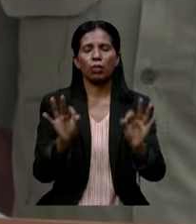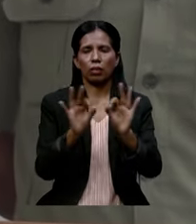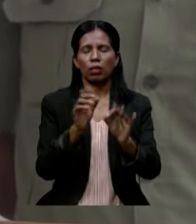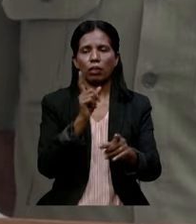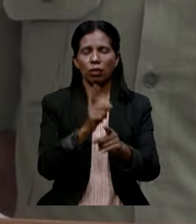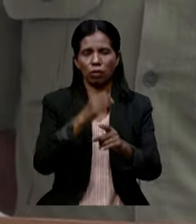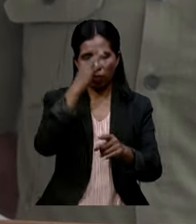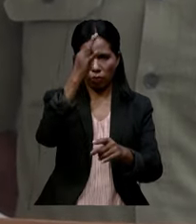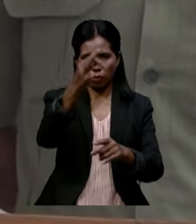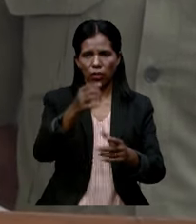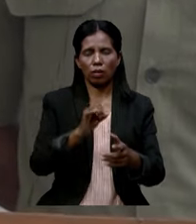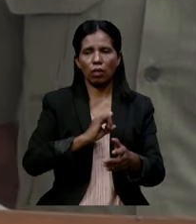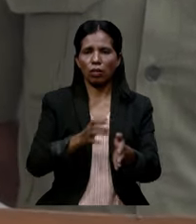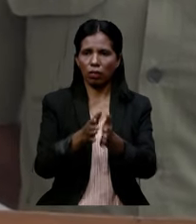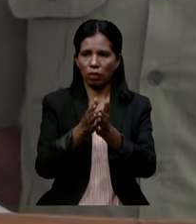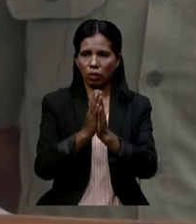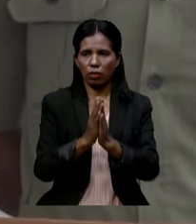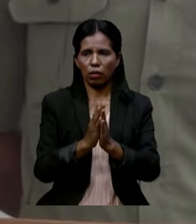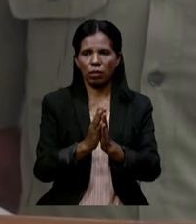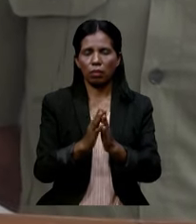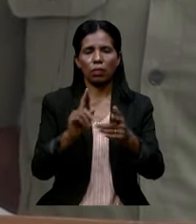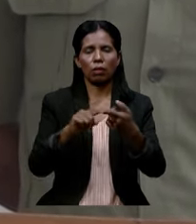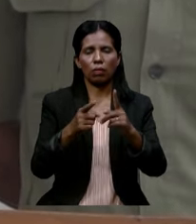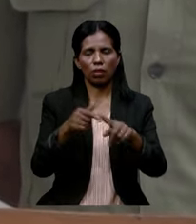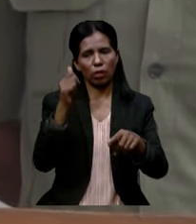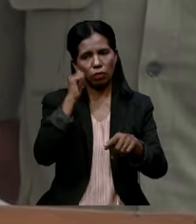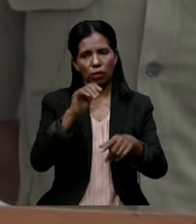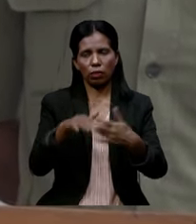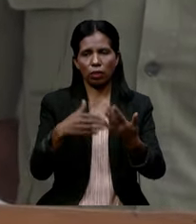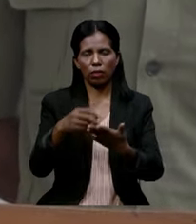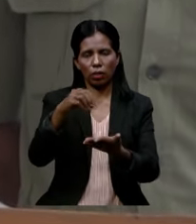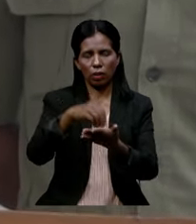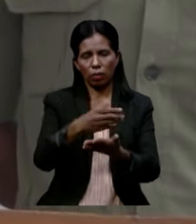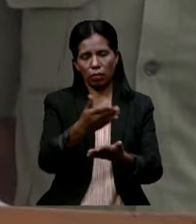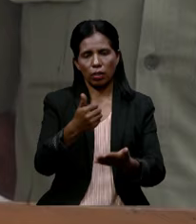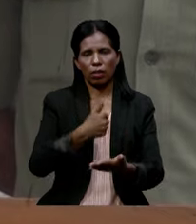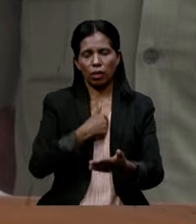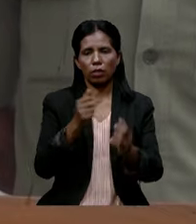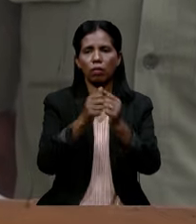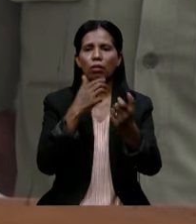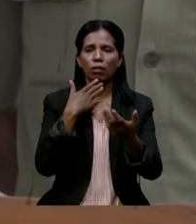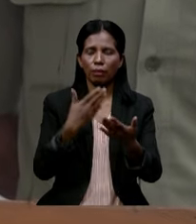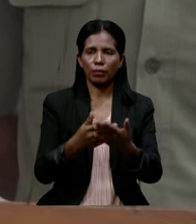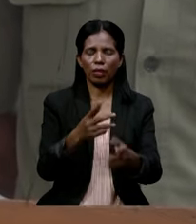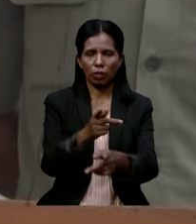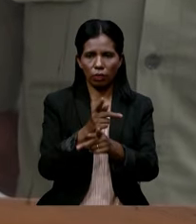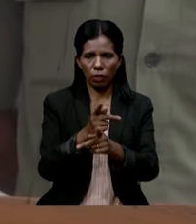vai hoje agosto mas para feito será tão bem a dia. Cuidar de